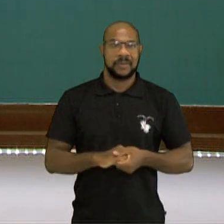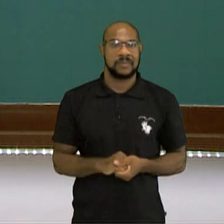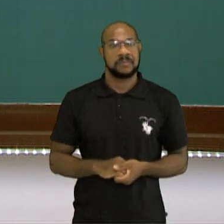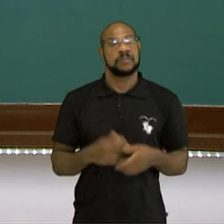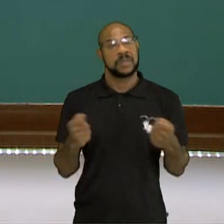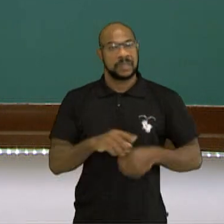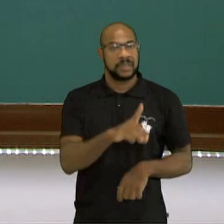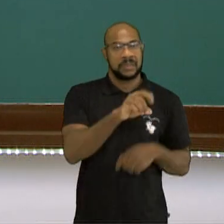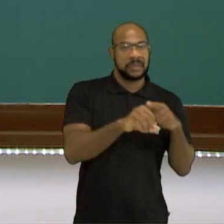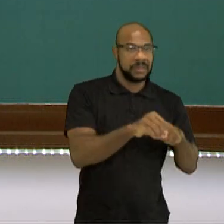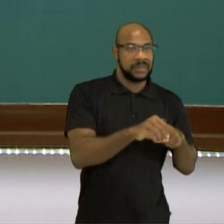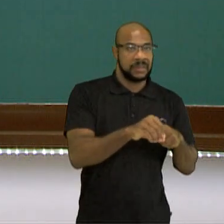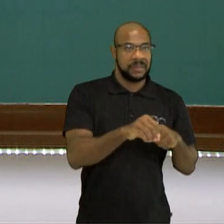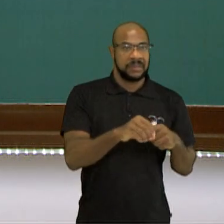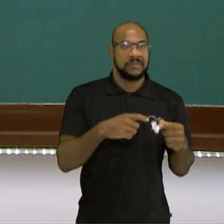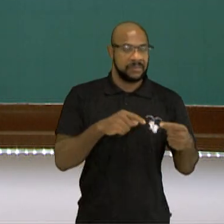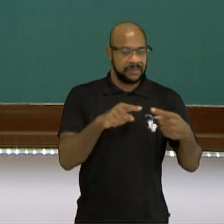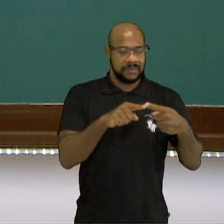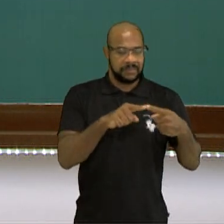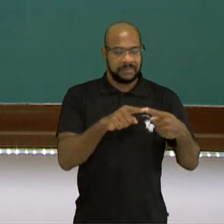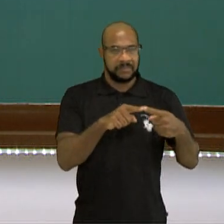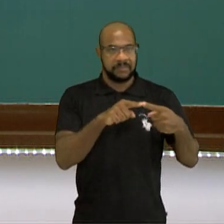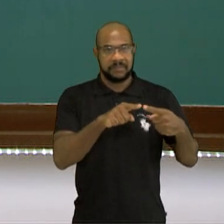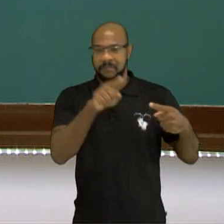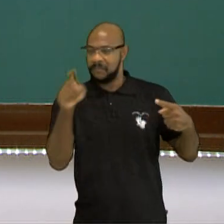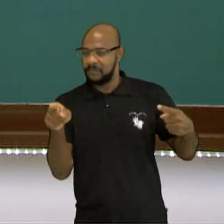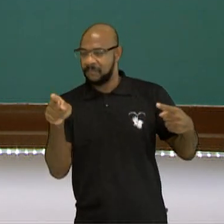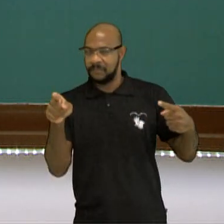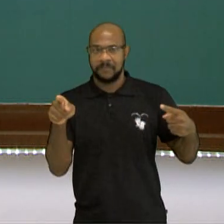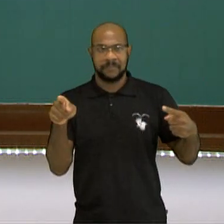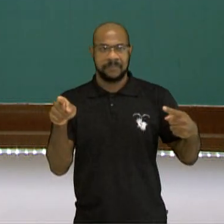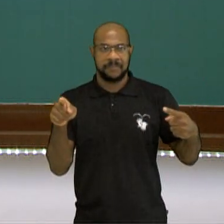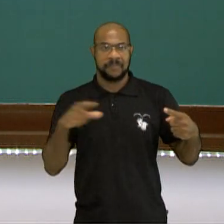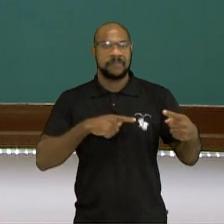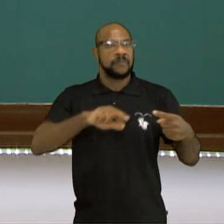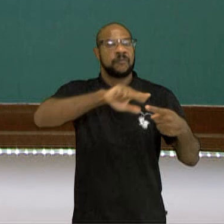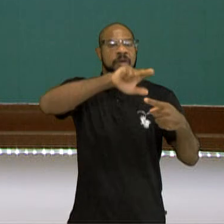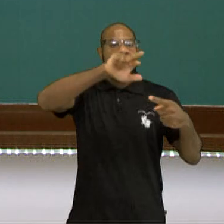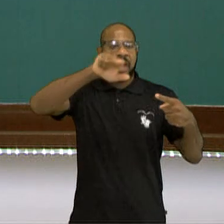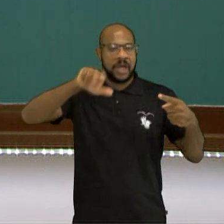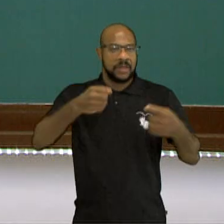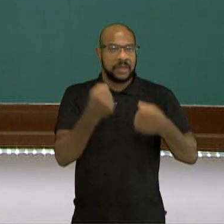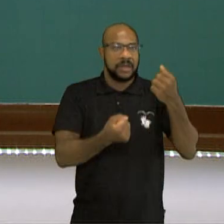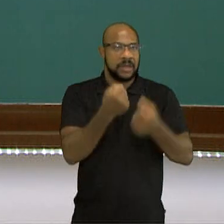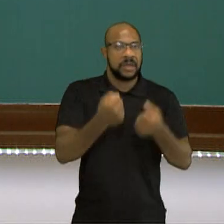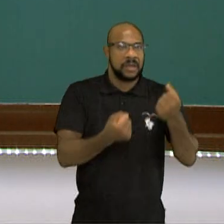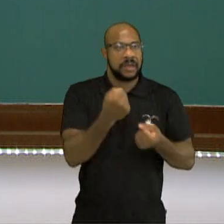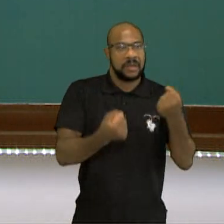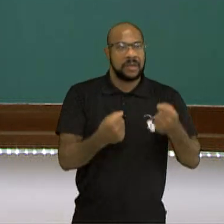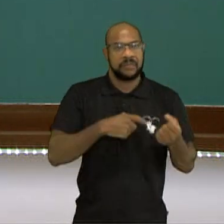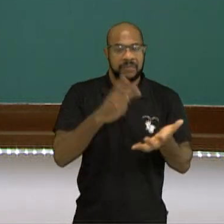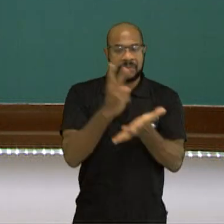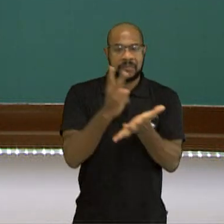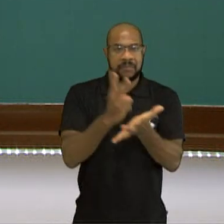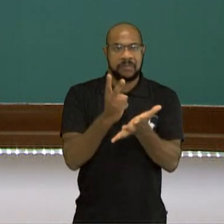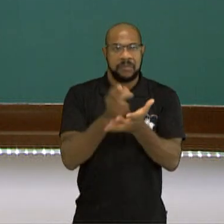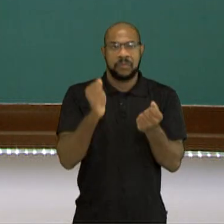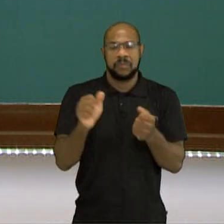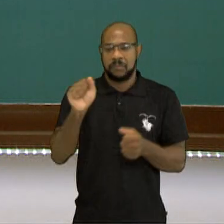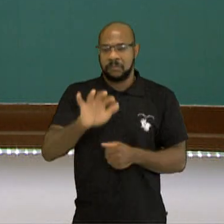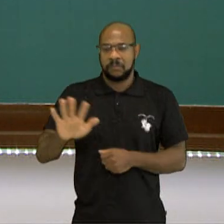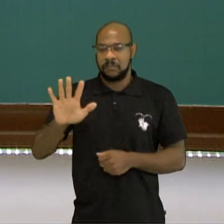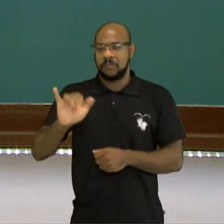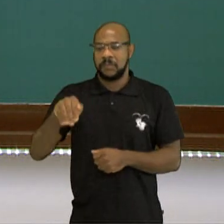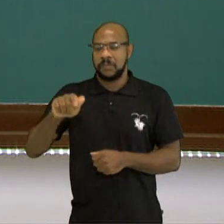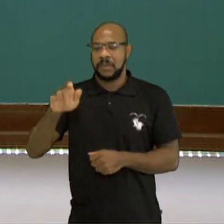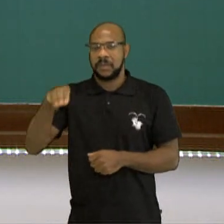carro venha com uma flechinha aqui de volta. Então, vários carros vão ter a mesma imagem, tá?